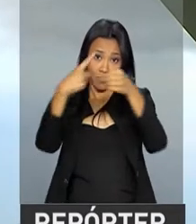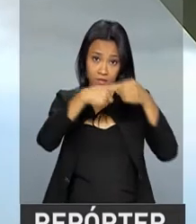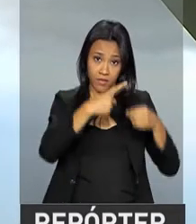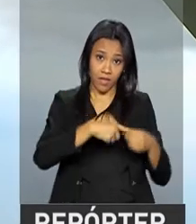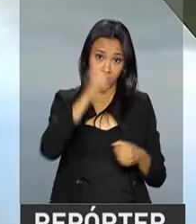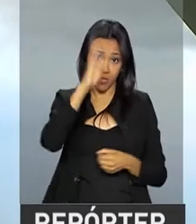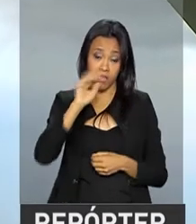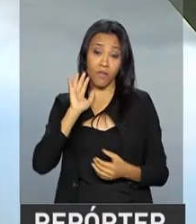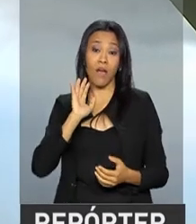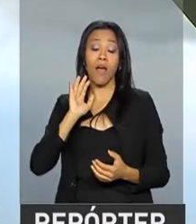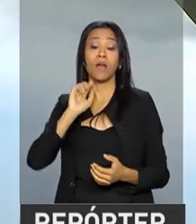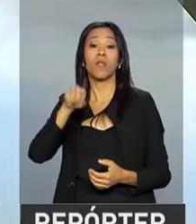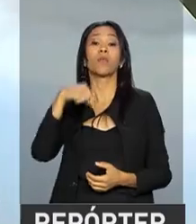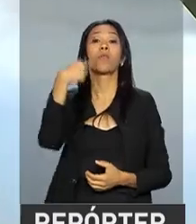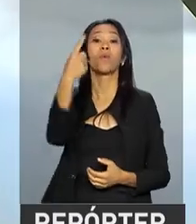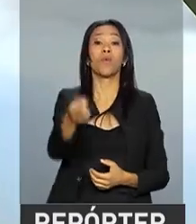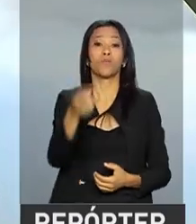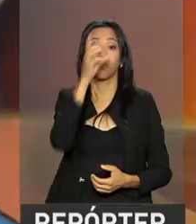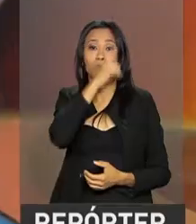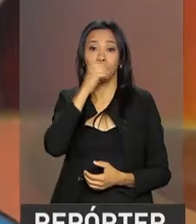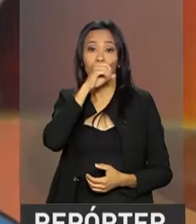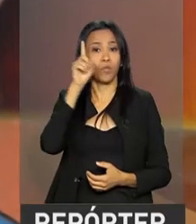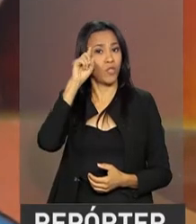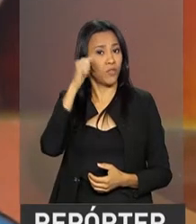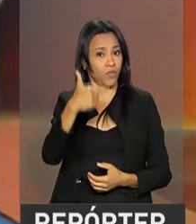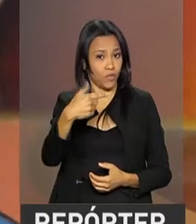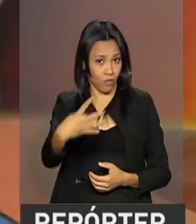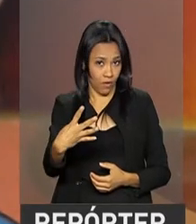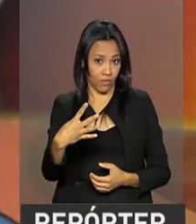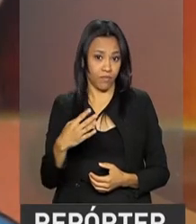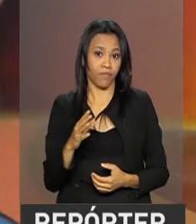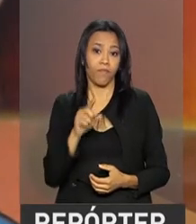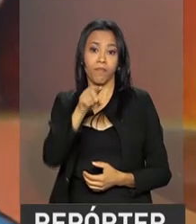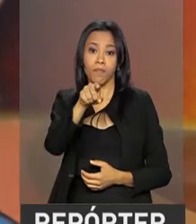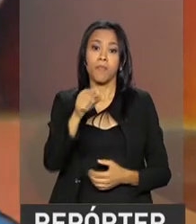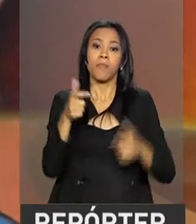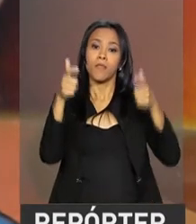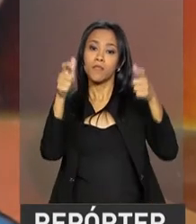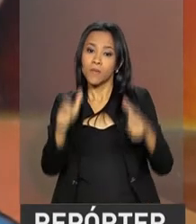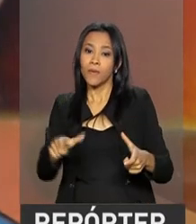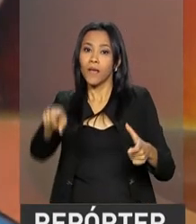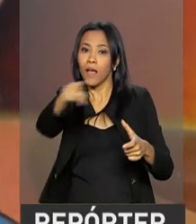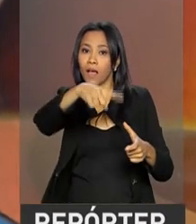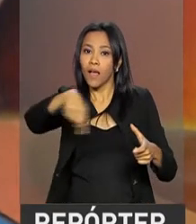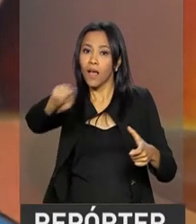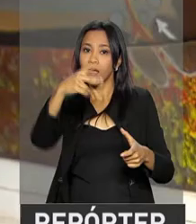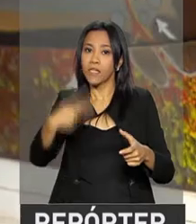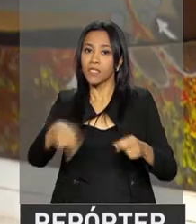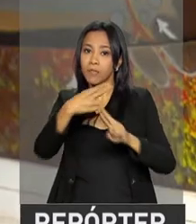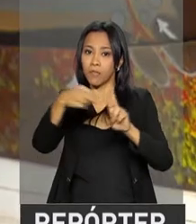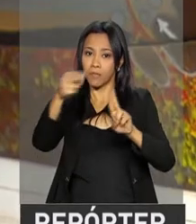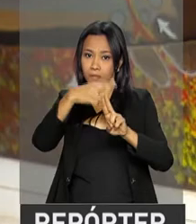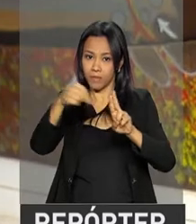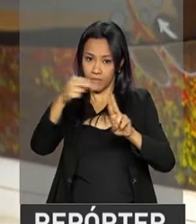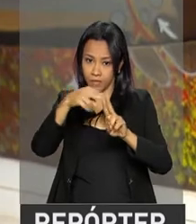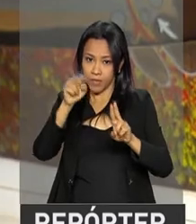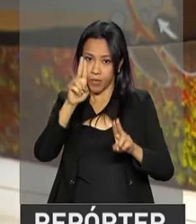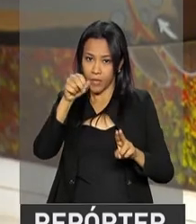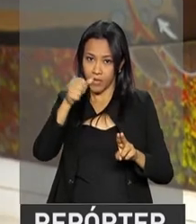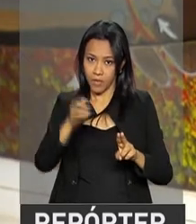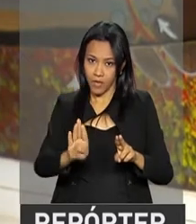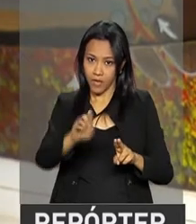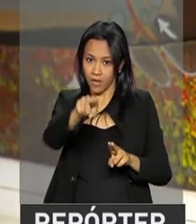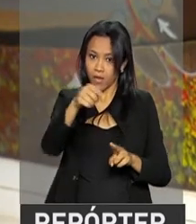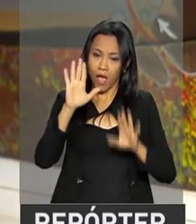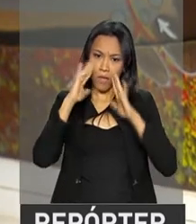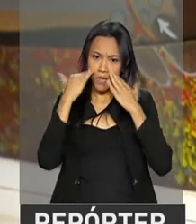até o próximo domingo, dia 24. O Observatório Sismológico da Universidade de Brasília participa com a